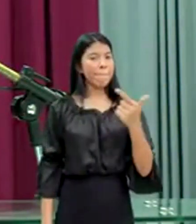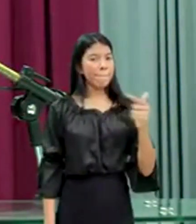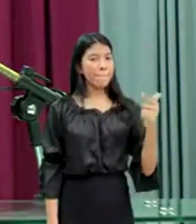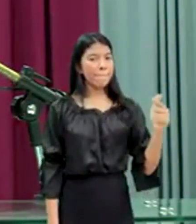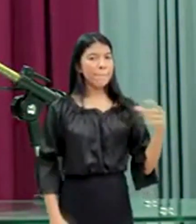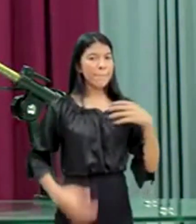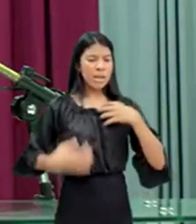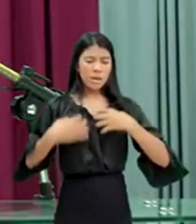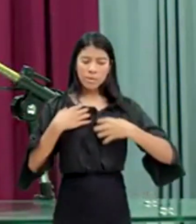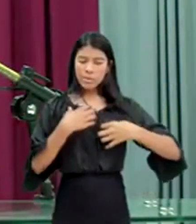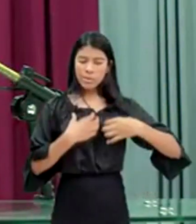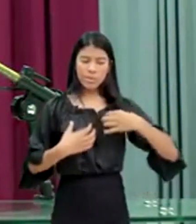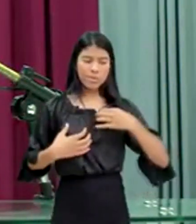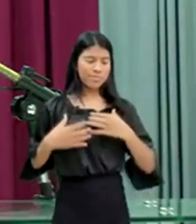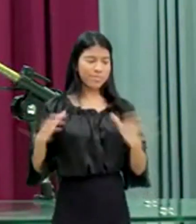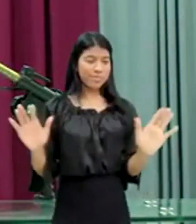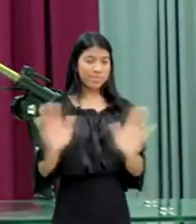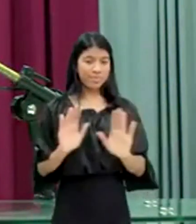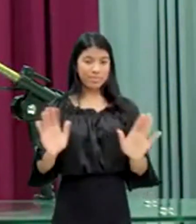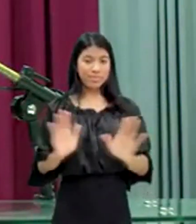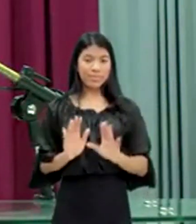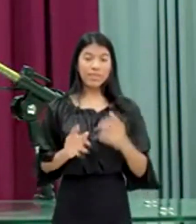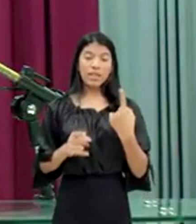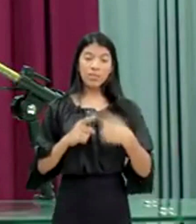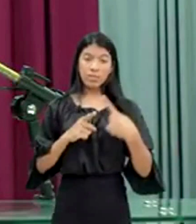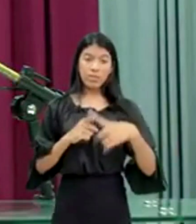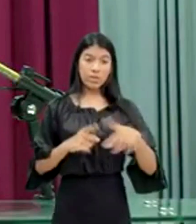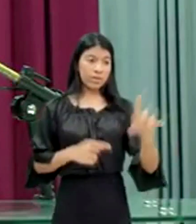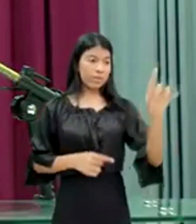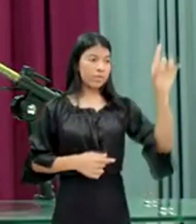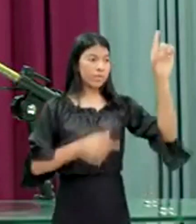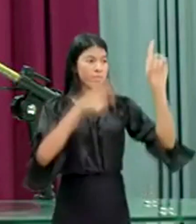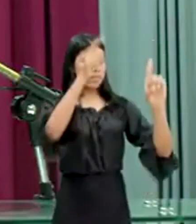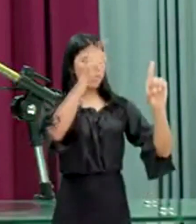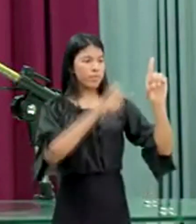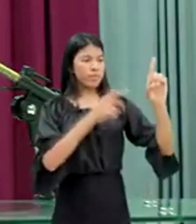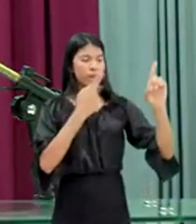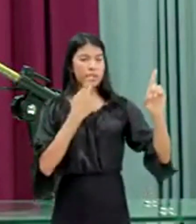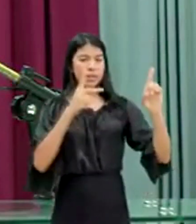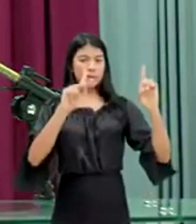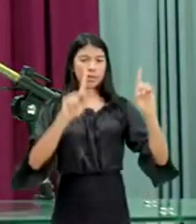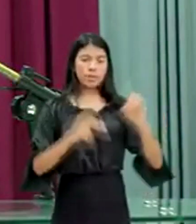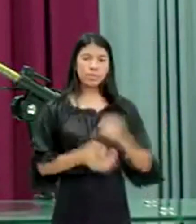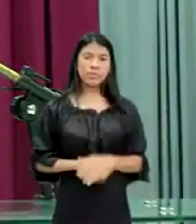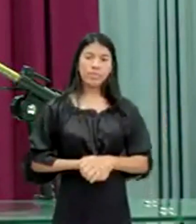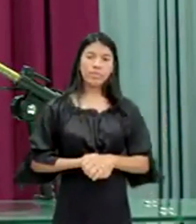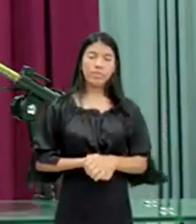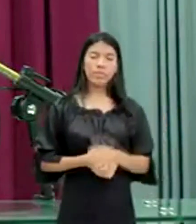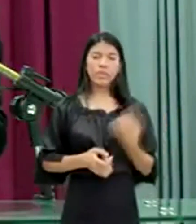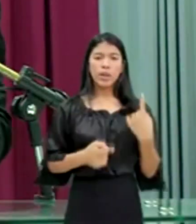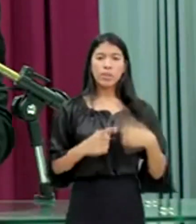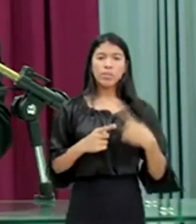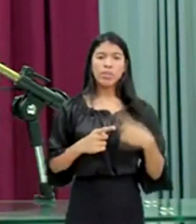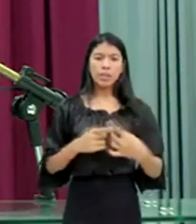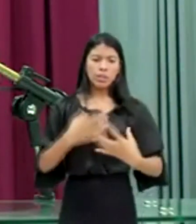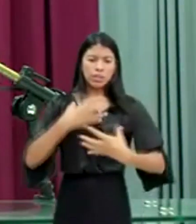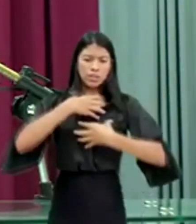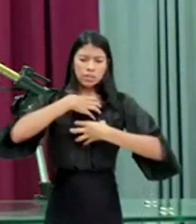te assombres, porque eu sou o teu Deus. Por que que nós vamos ficar